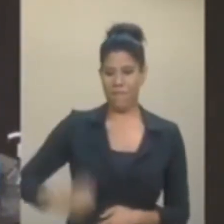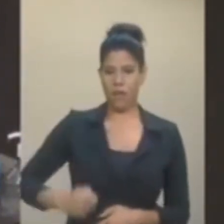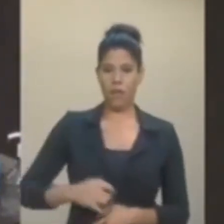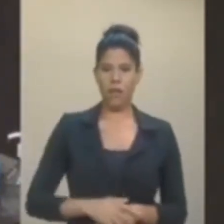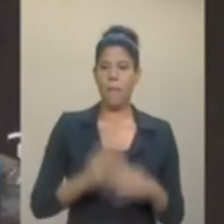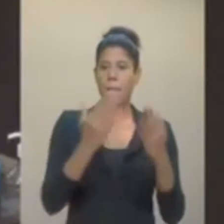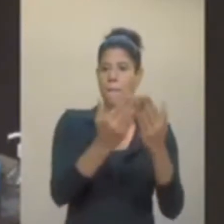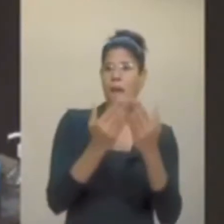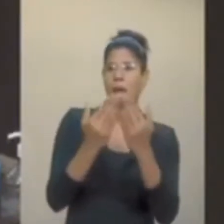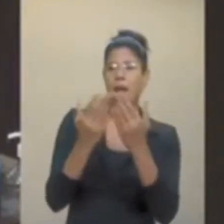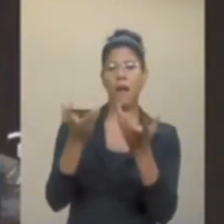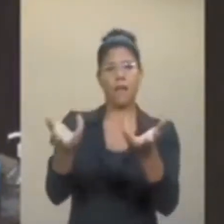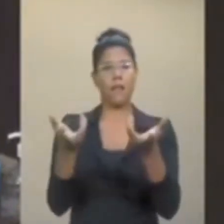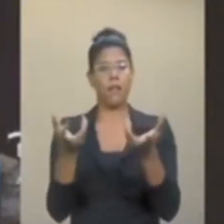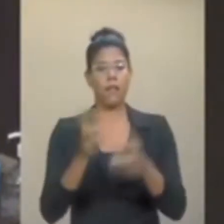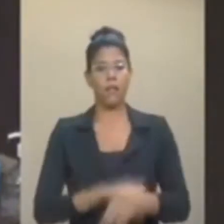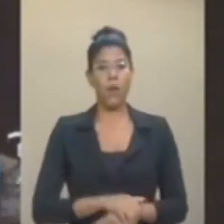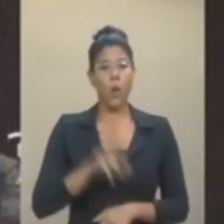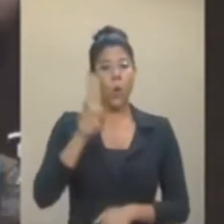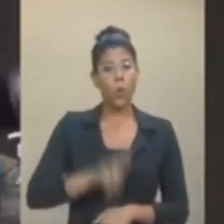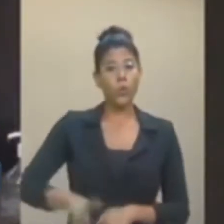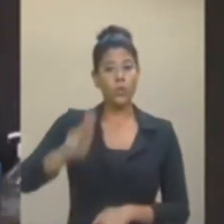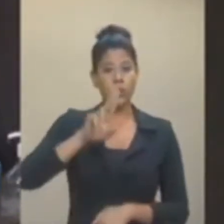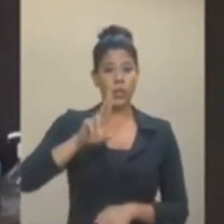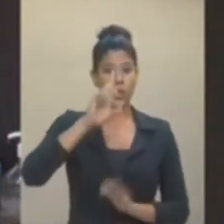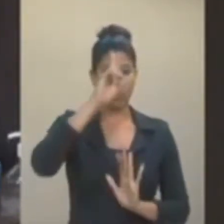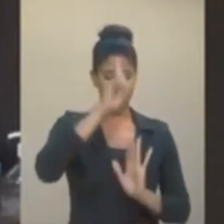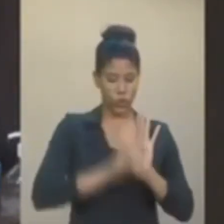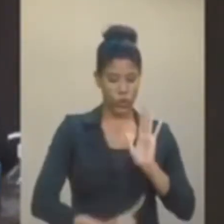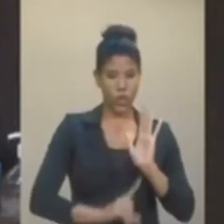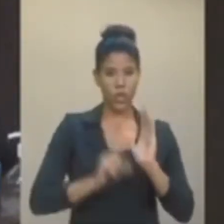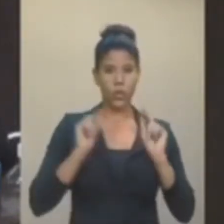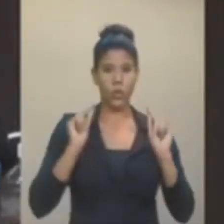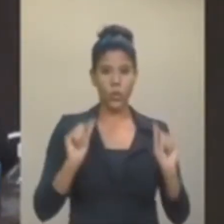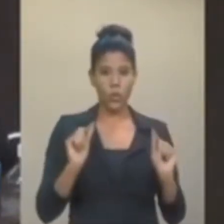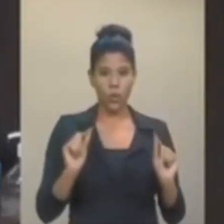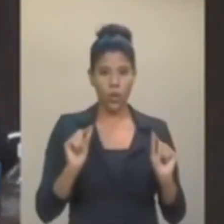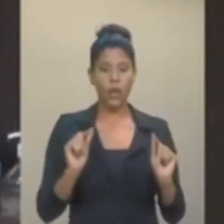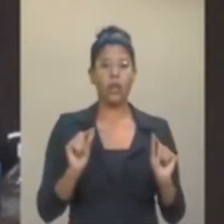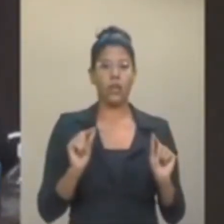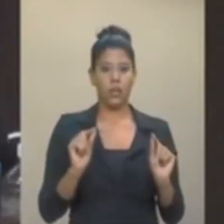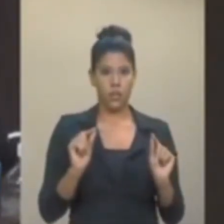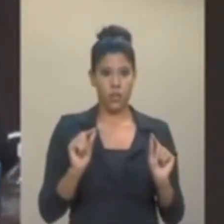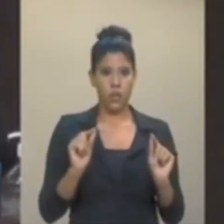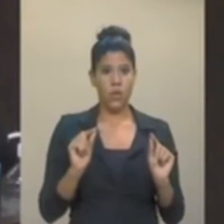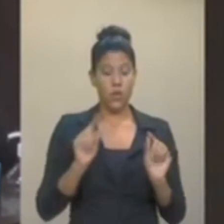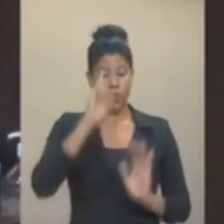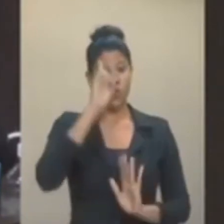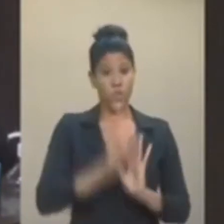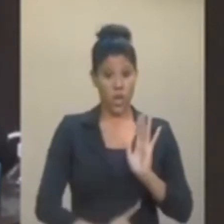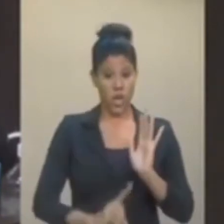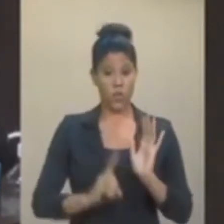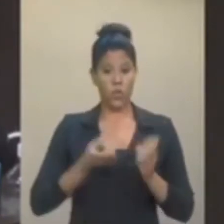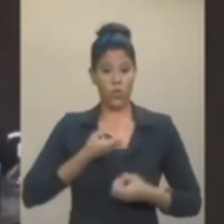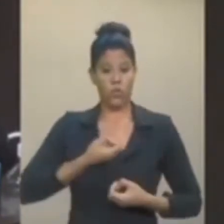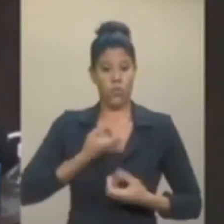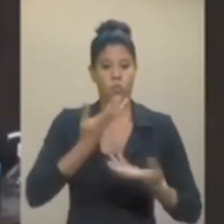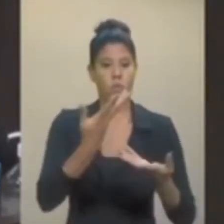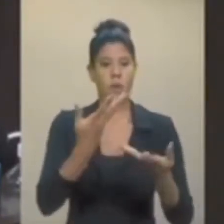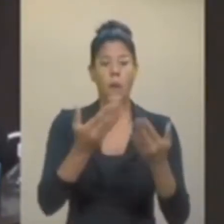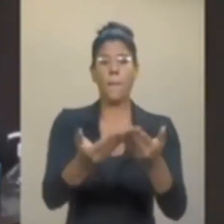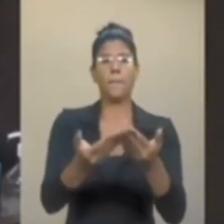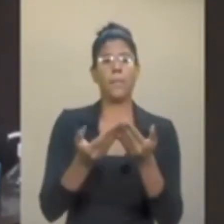Usando o direito que só as democracias permitem, que é o direito de manifestação, para pedir o fim